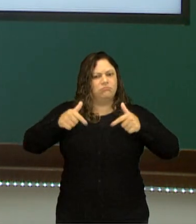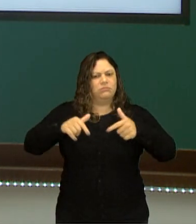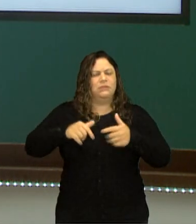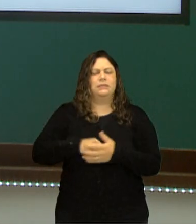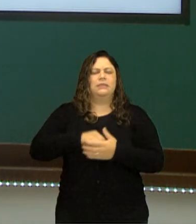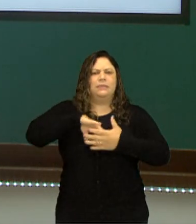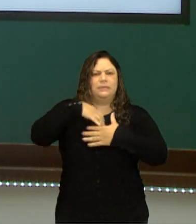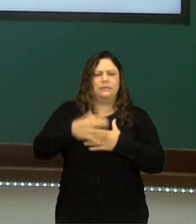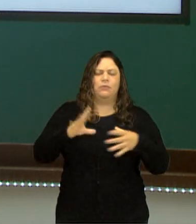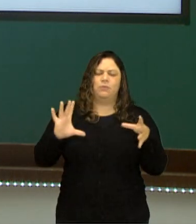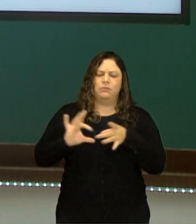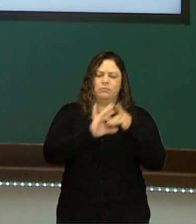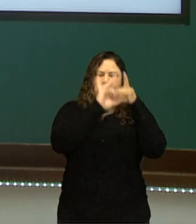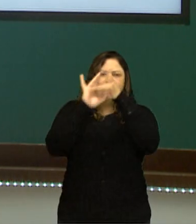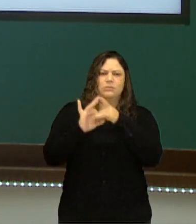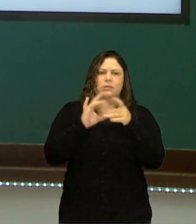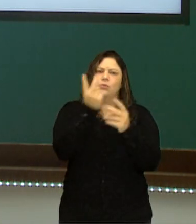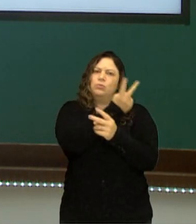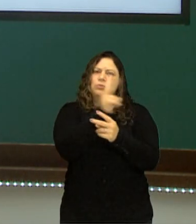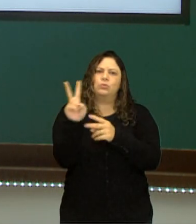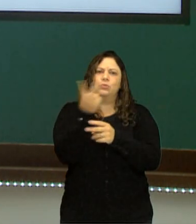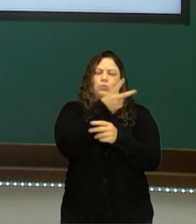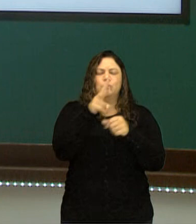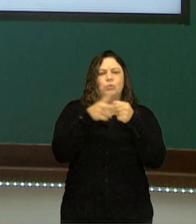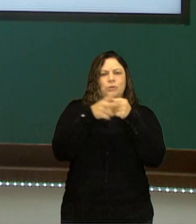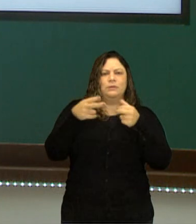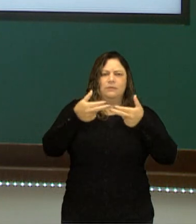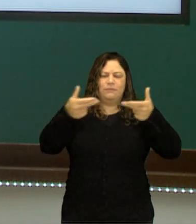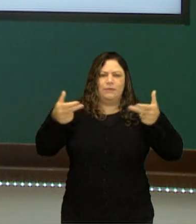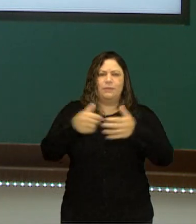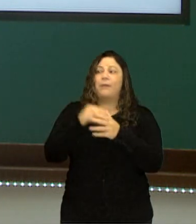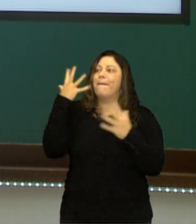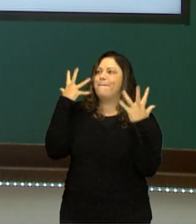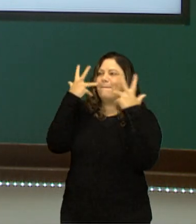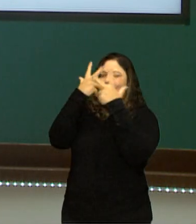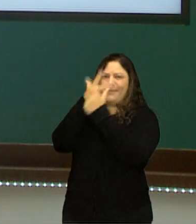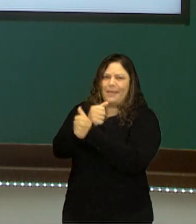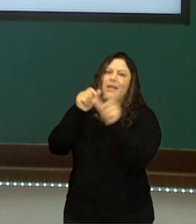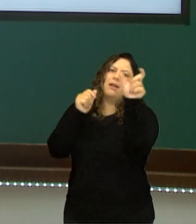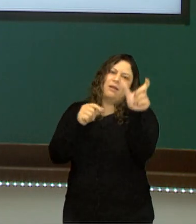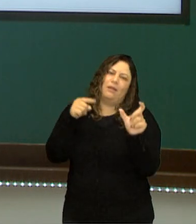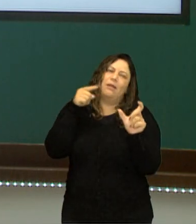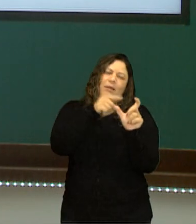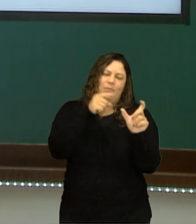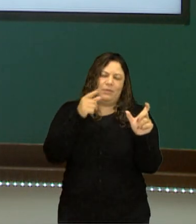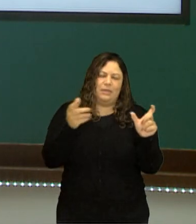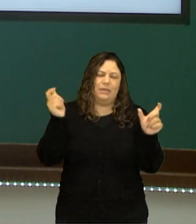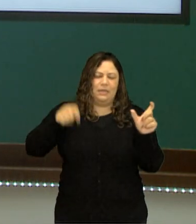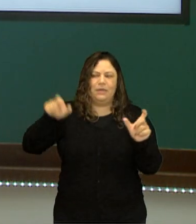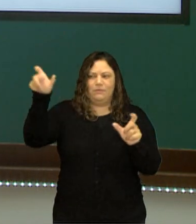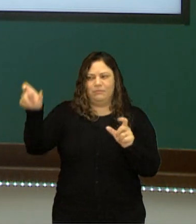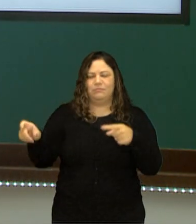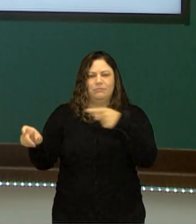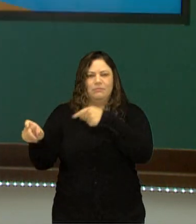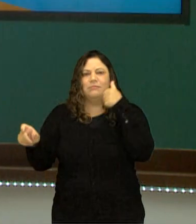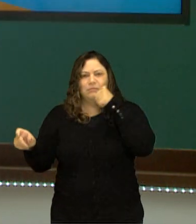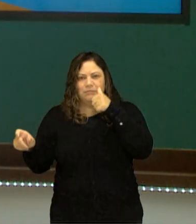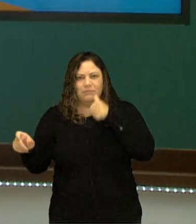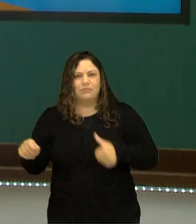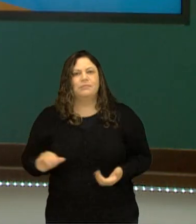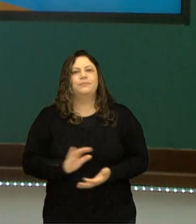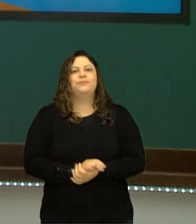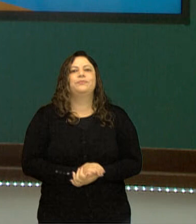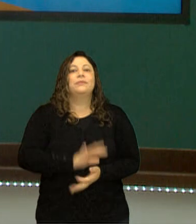de um texto. Podemos usar ainda os outros predicados, o nominal, apenas o predicativo, a característica, ou o verbal, apenas